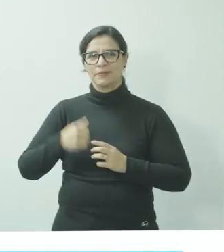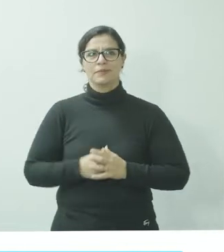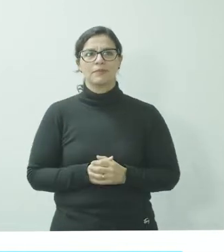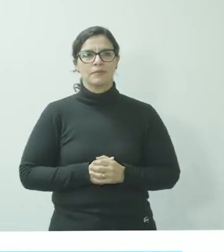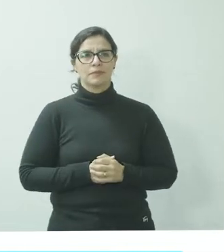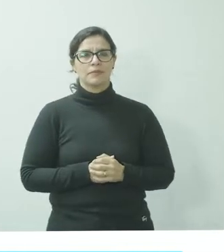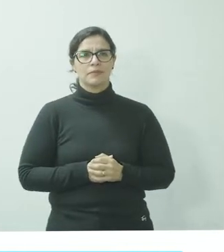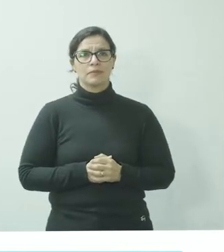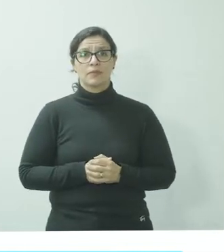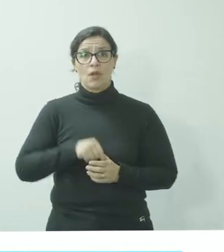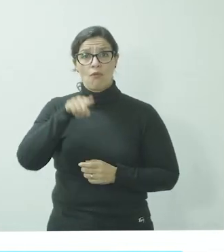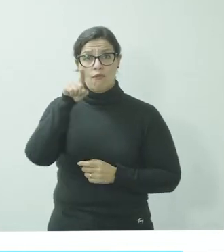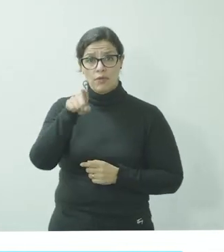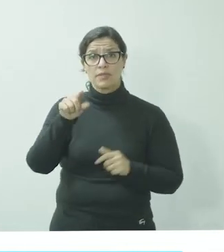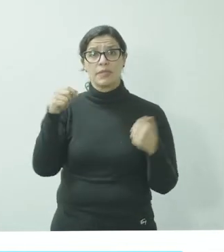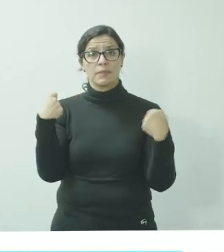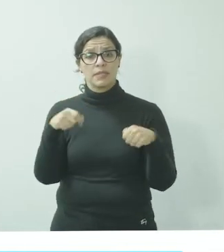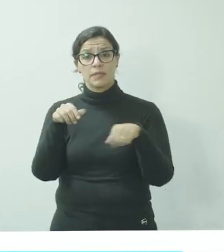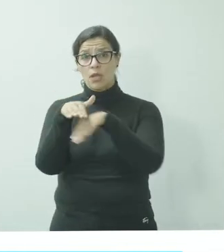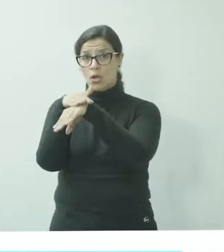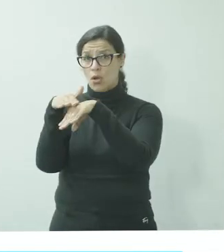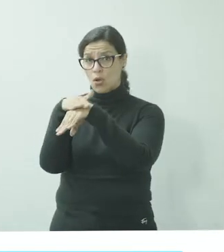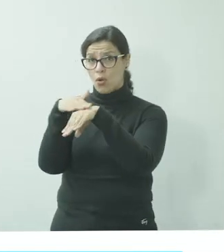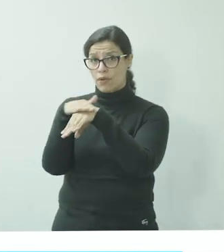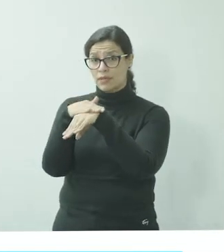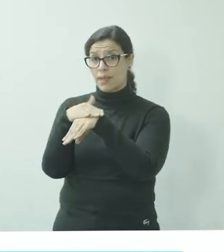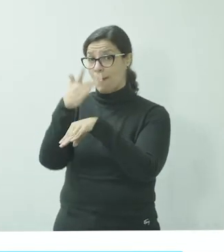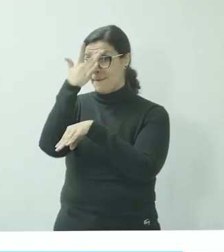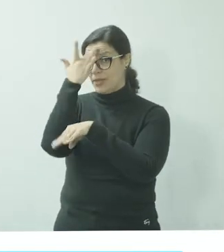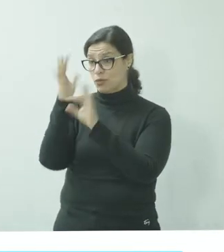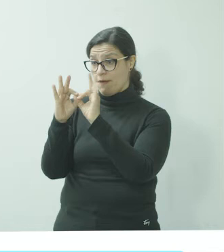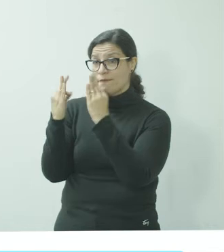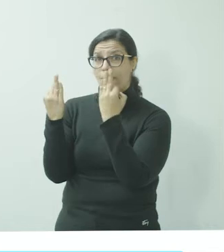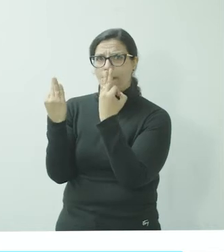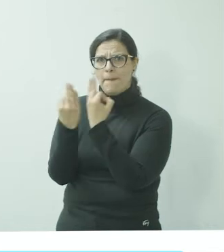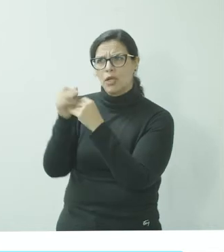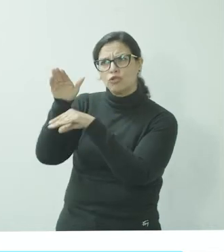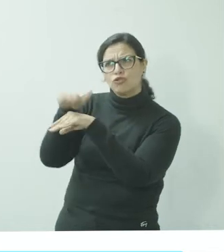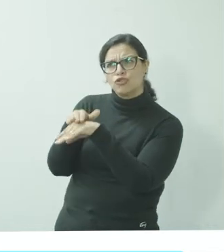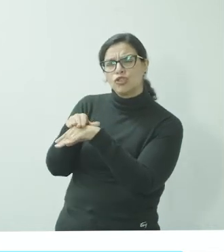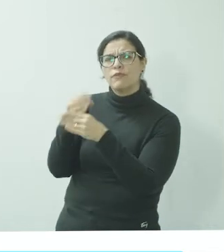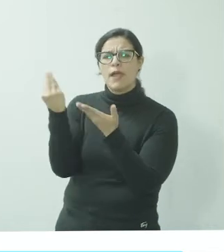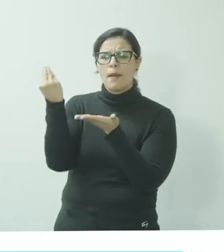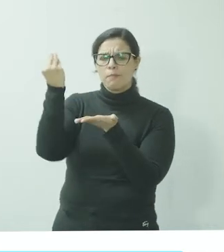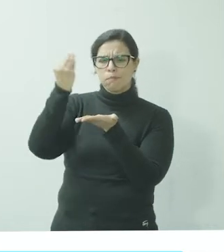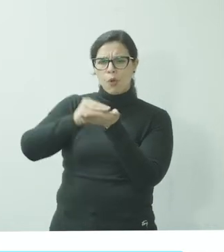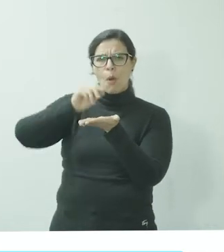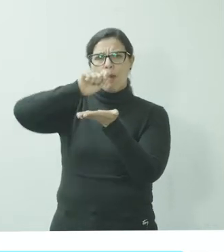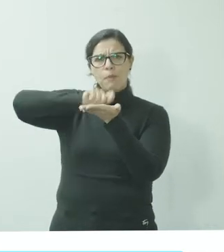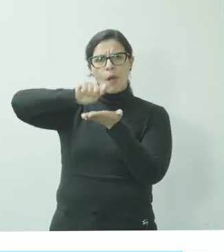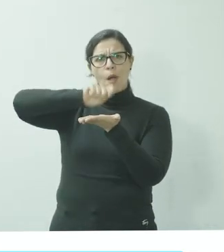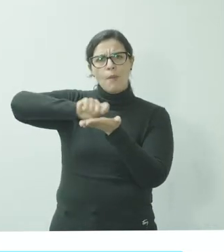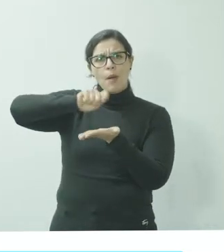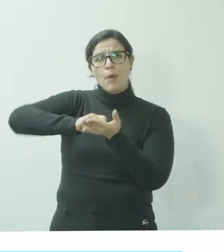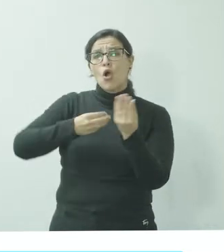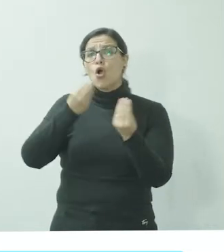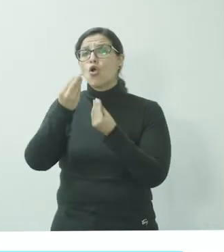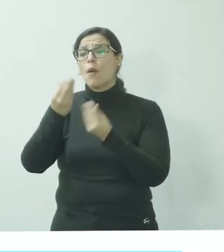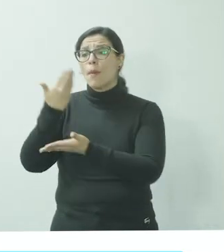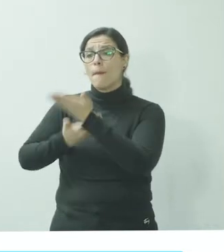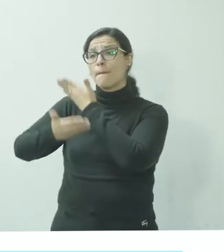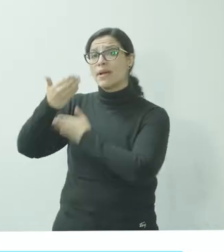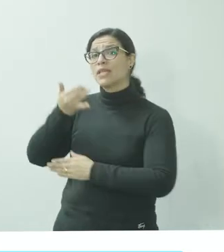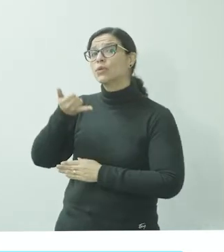ver você vai conversar com um familiar e registre como antigamente o